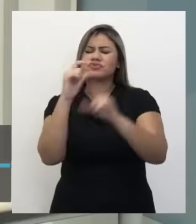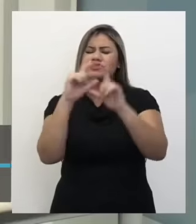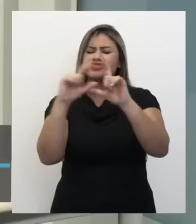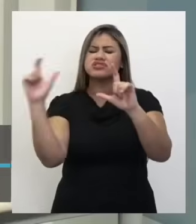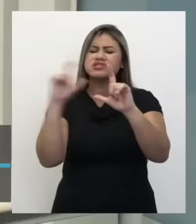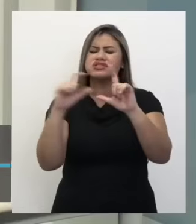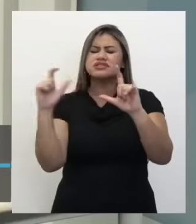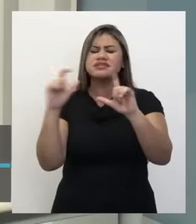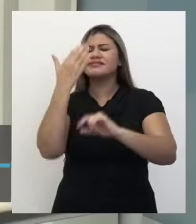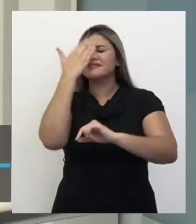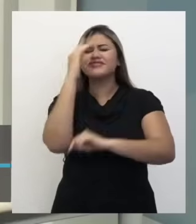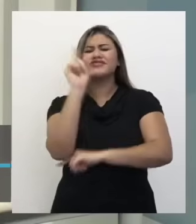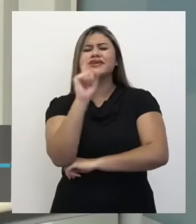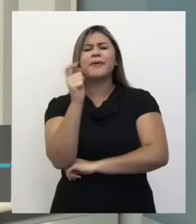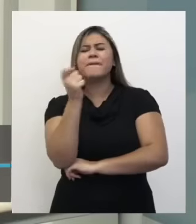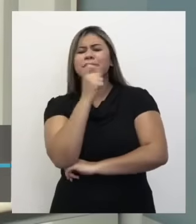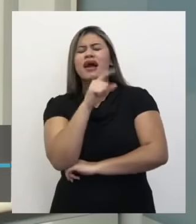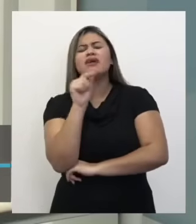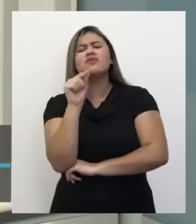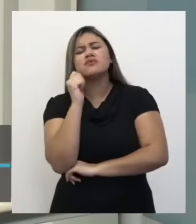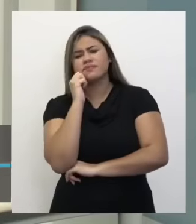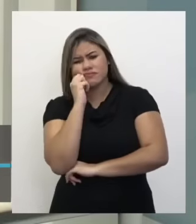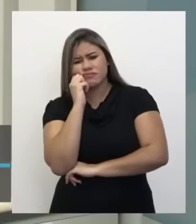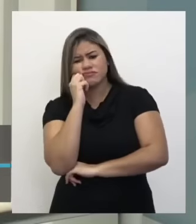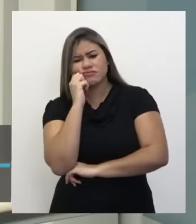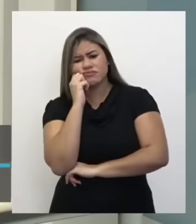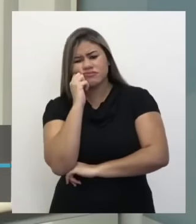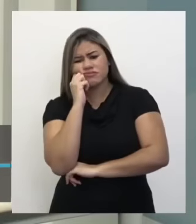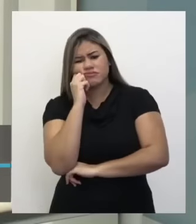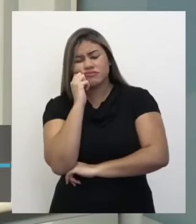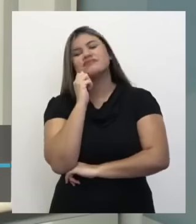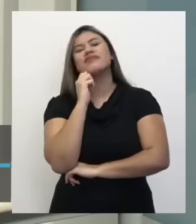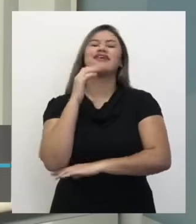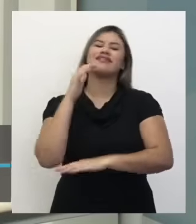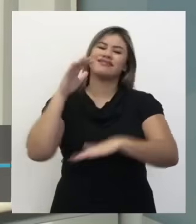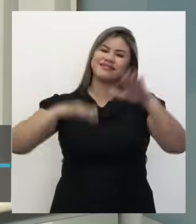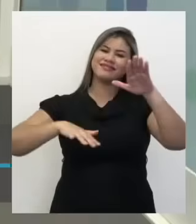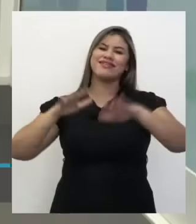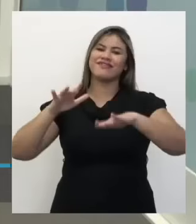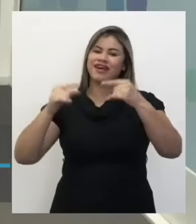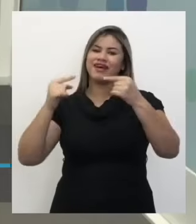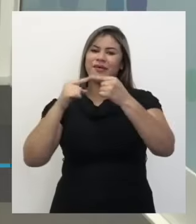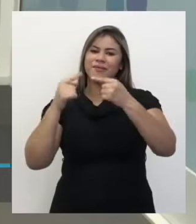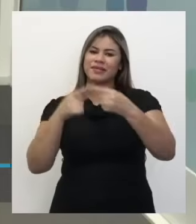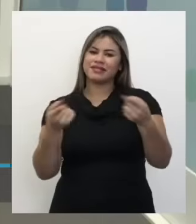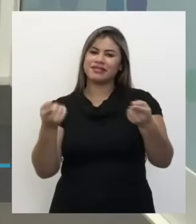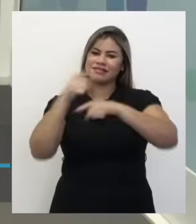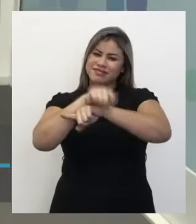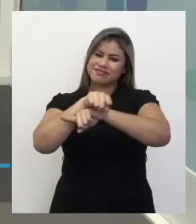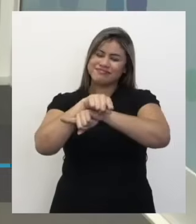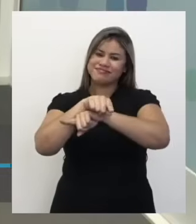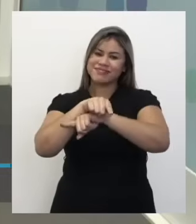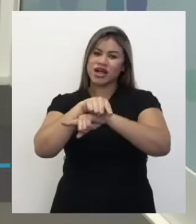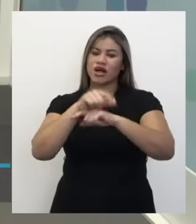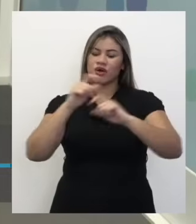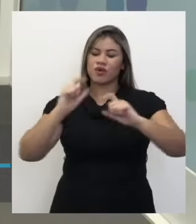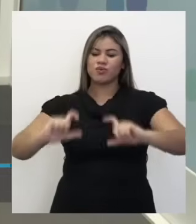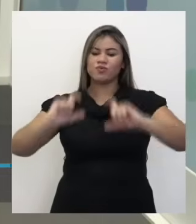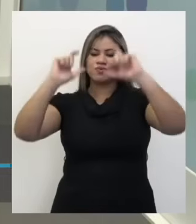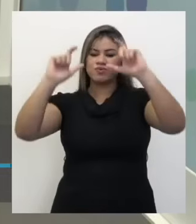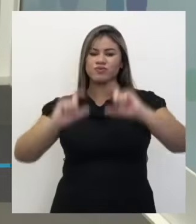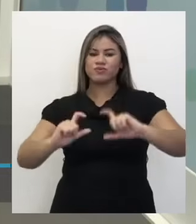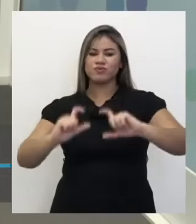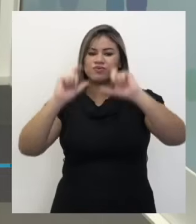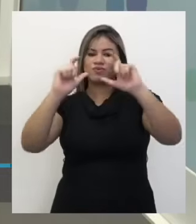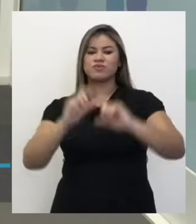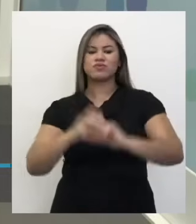de engraçado? Eu acho que é por conta dessa inversão aí. Pode ser. Então, é assim, gente. No material, a tirinha,